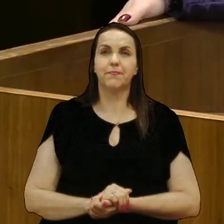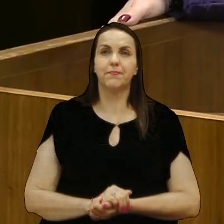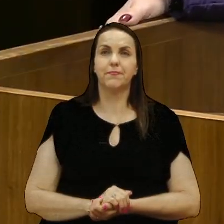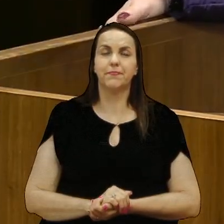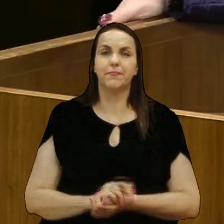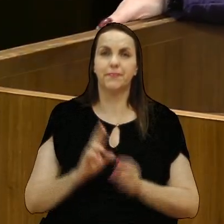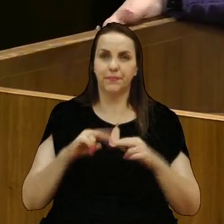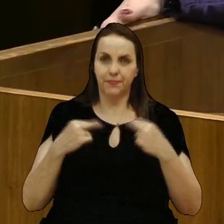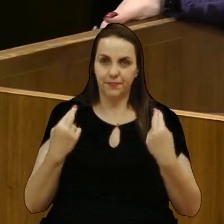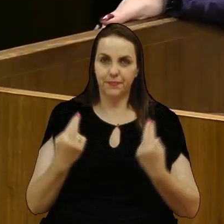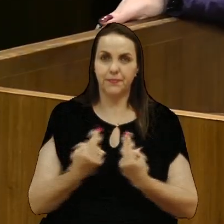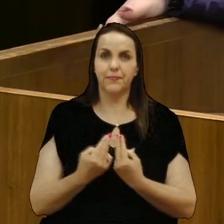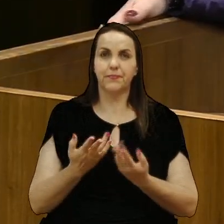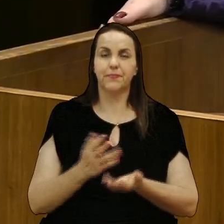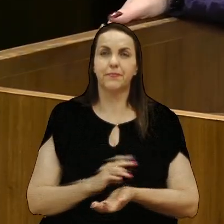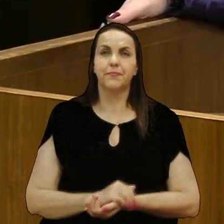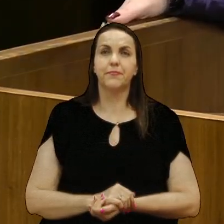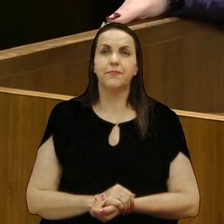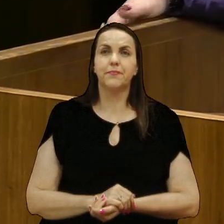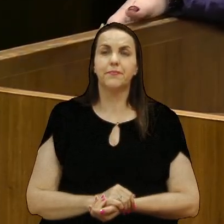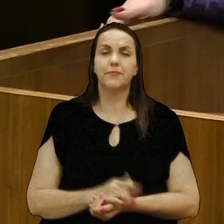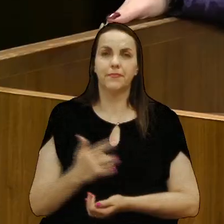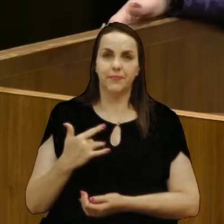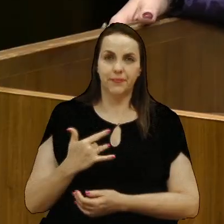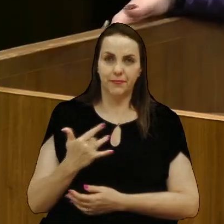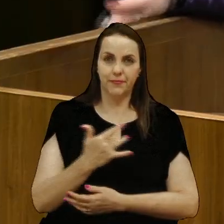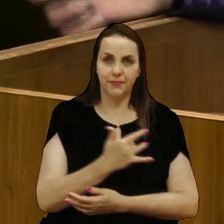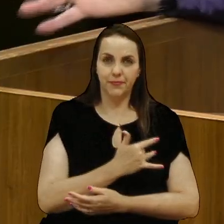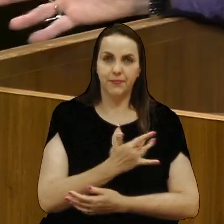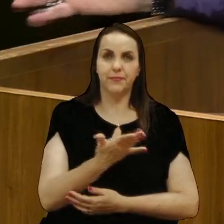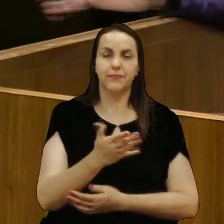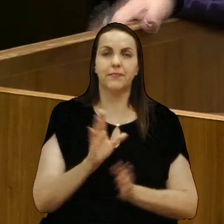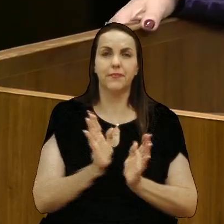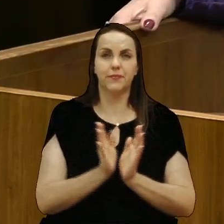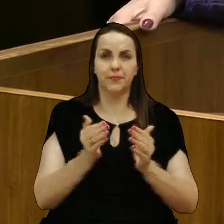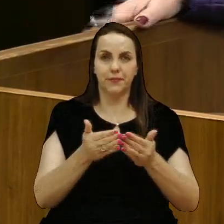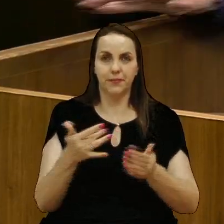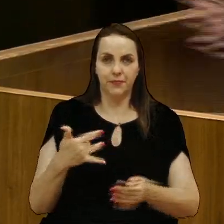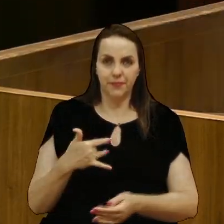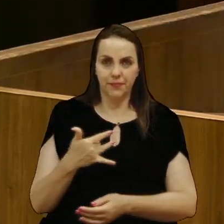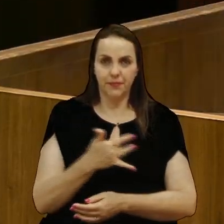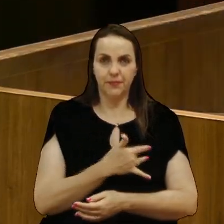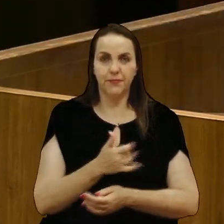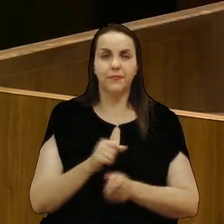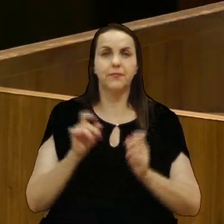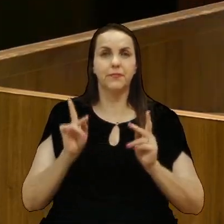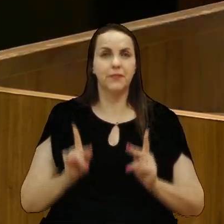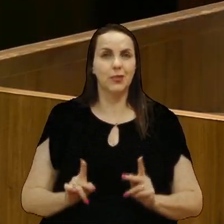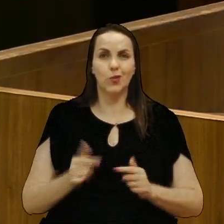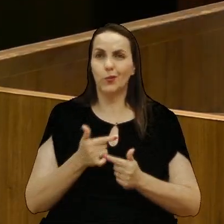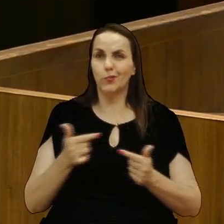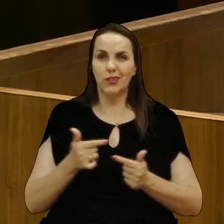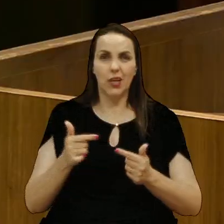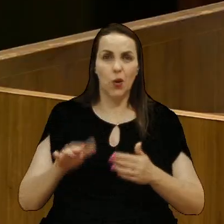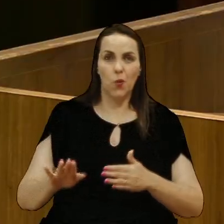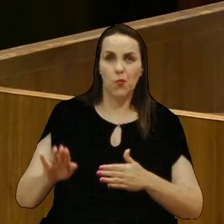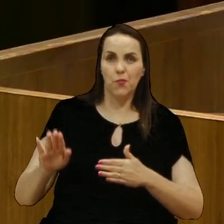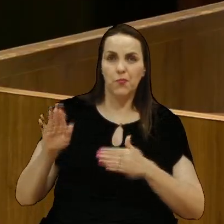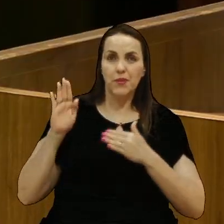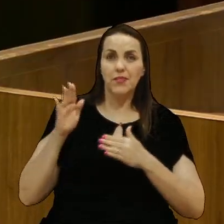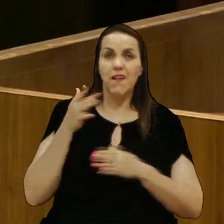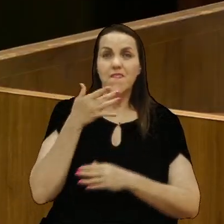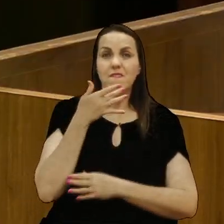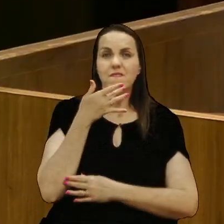reunião da saúde ali, da Comissão da Saúde, as pessoas que não têm compromisso, é muito